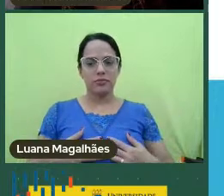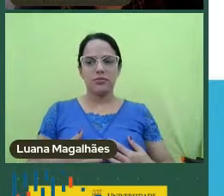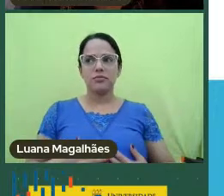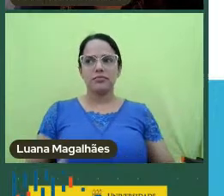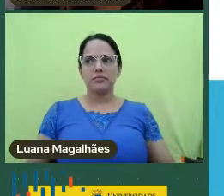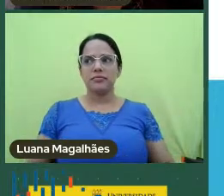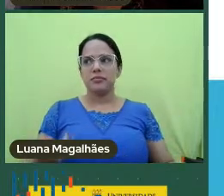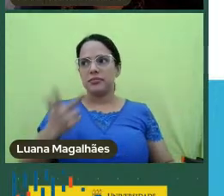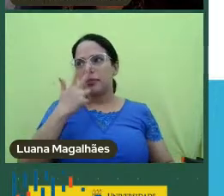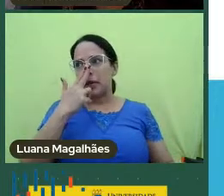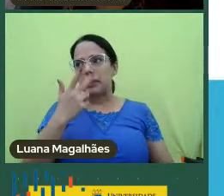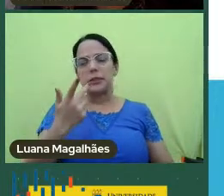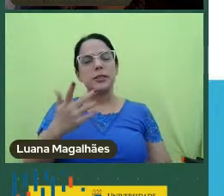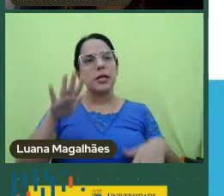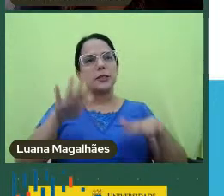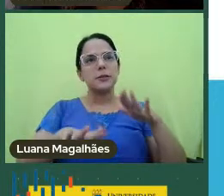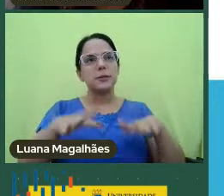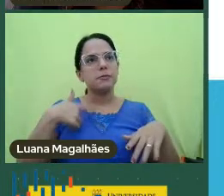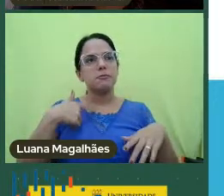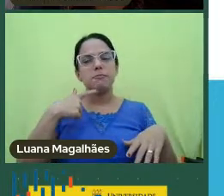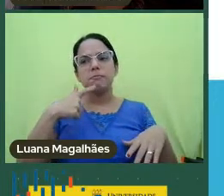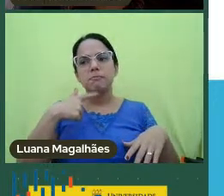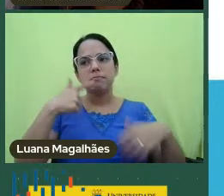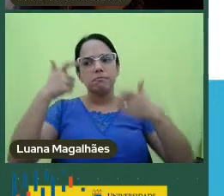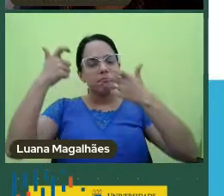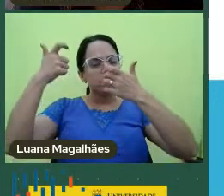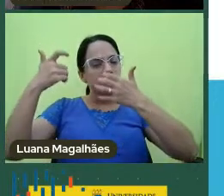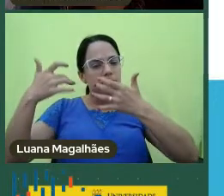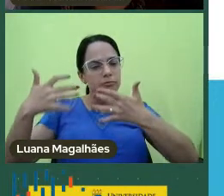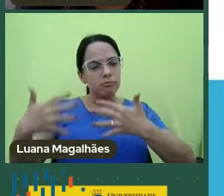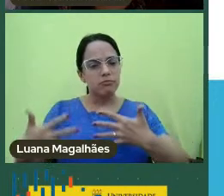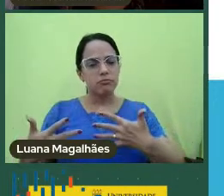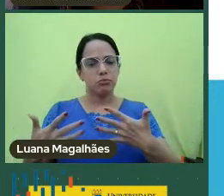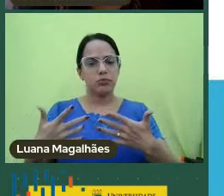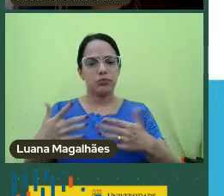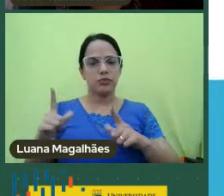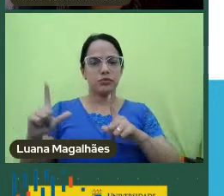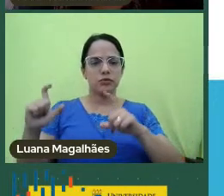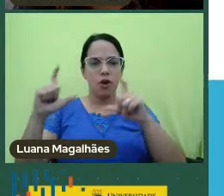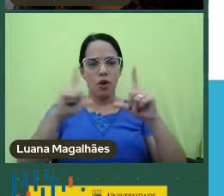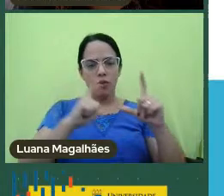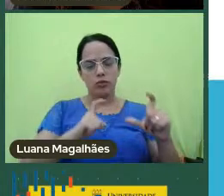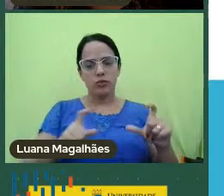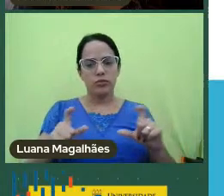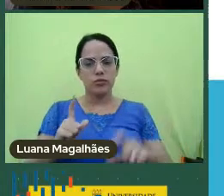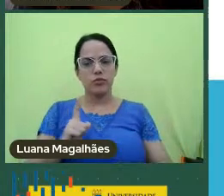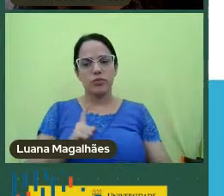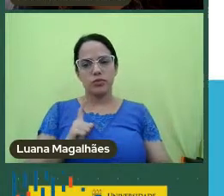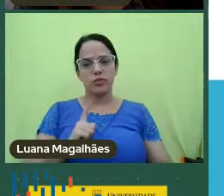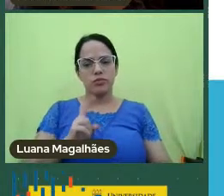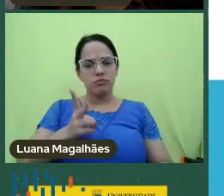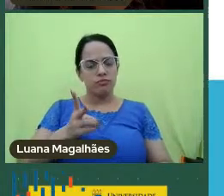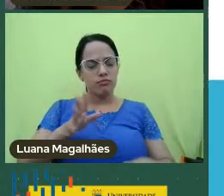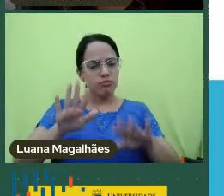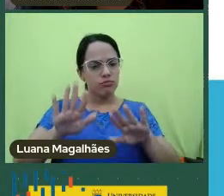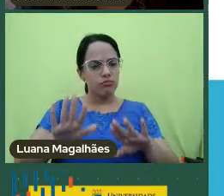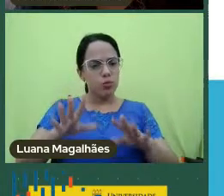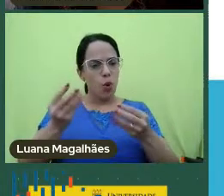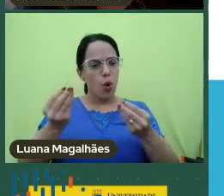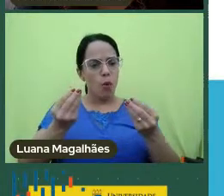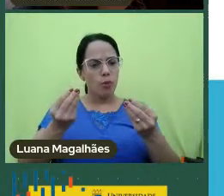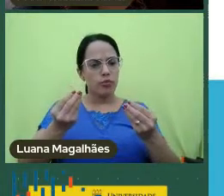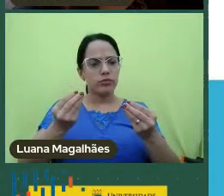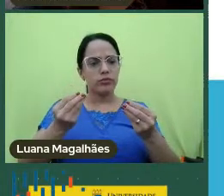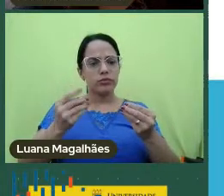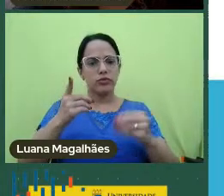vezes eu não tenha condições de descrever aquelas imagens, aquelas fotografias, elas ainda estão lá. E a imagem